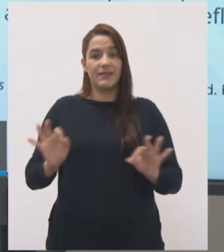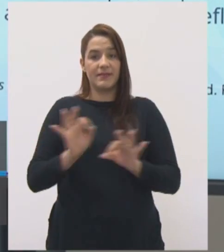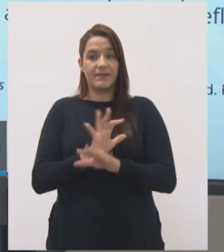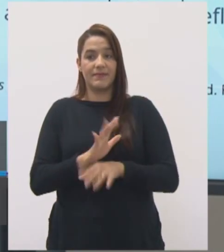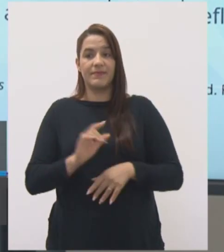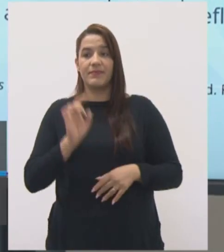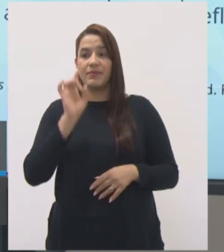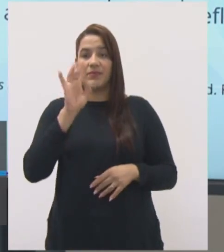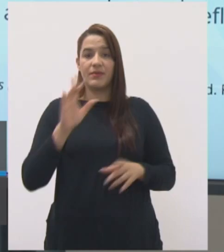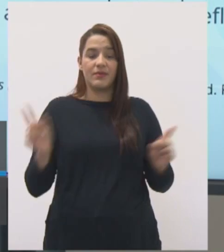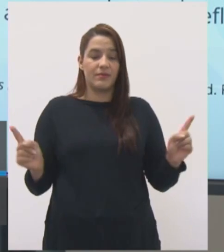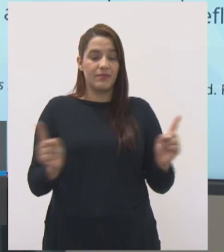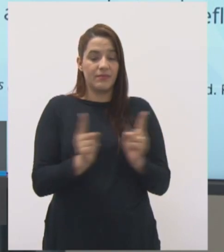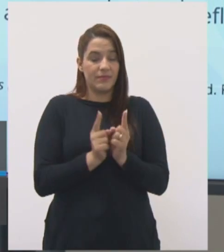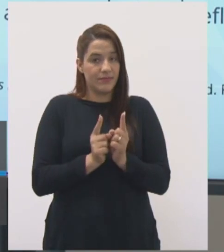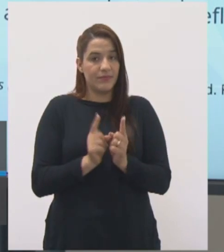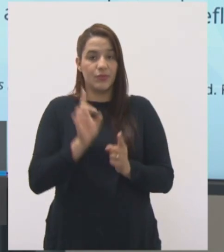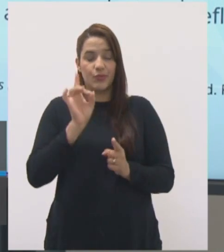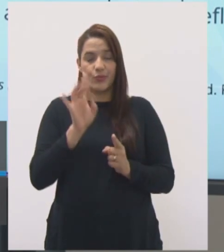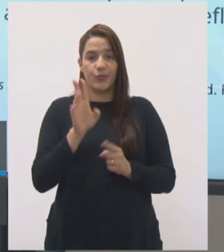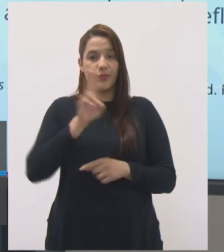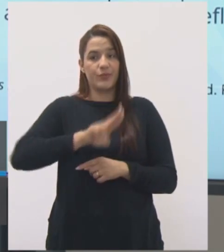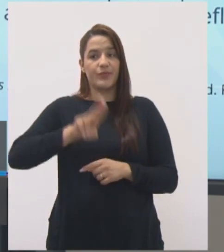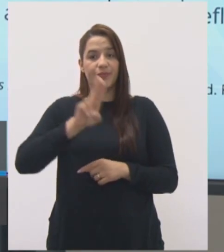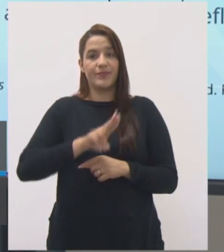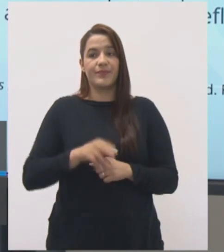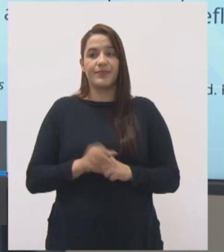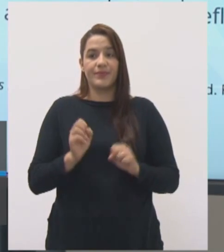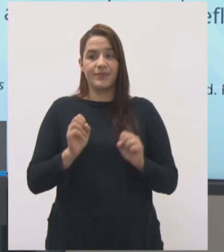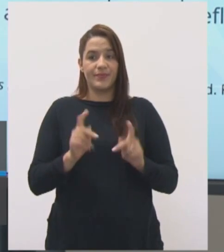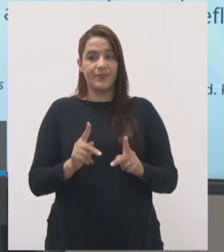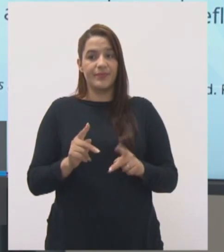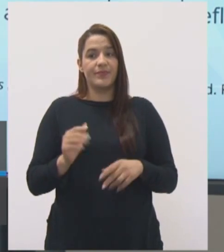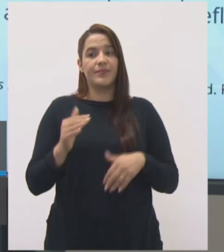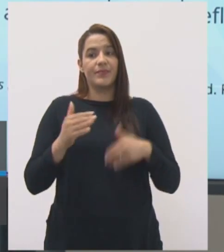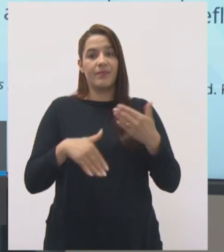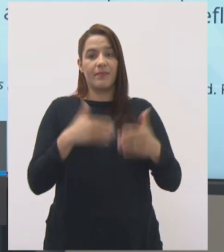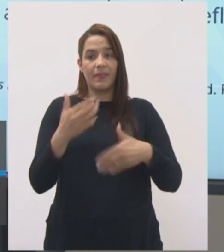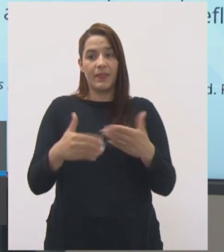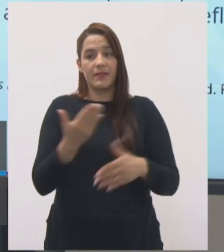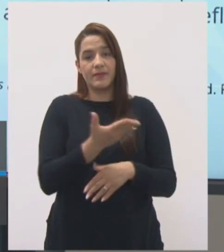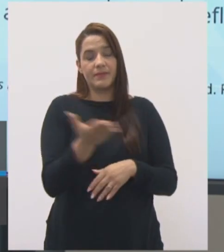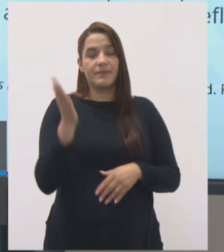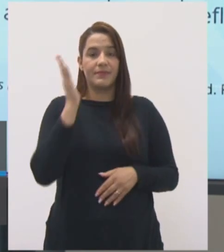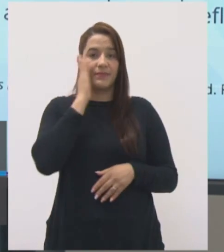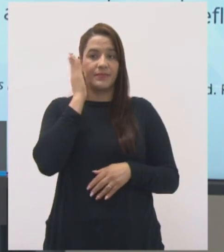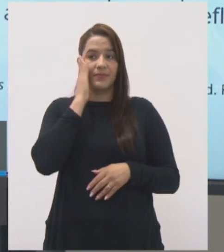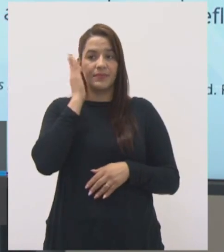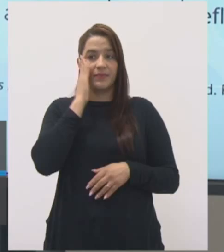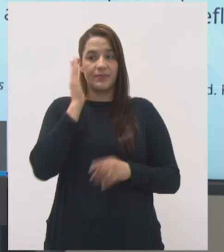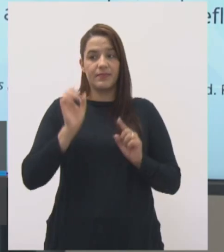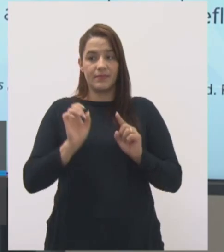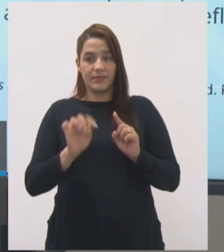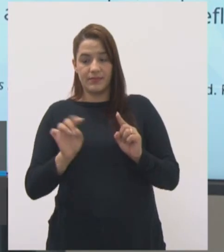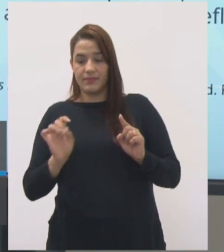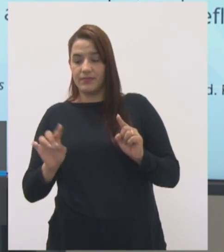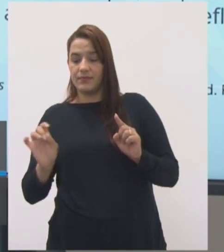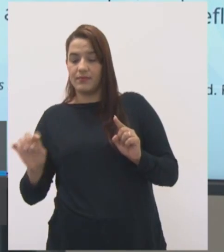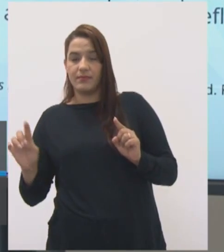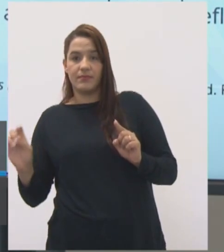usar apenas esse pedacinho aí do texto, certo? E aí, como eles já sabem, reticências, porque o